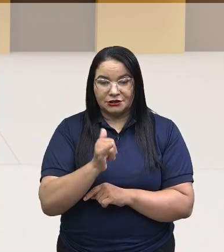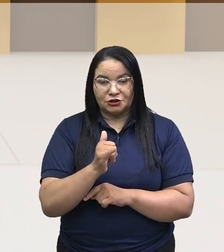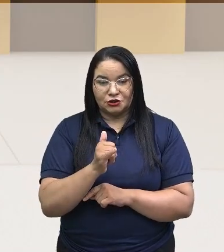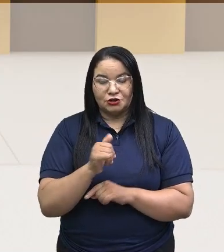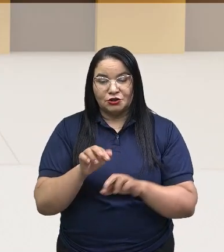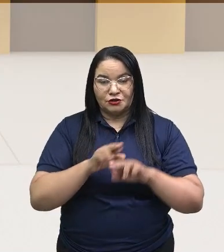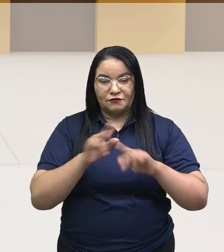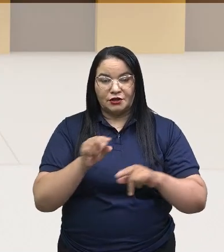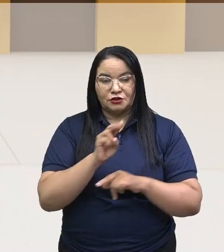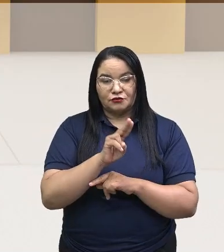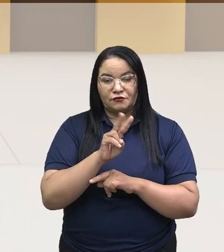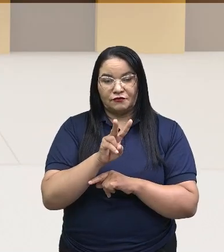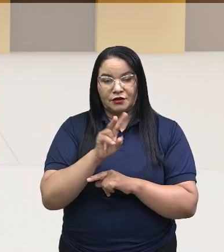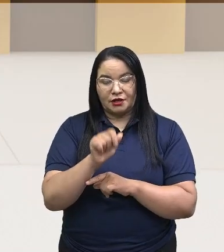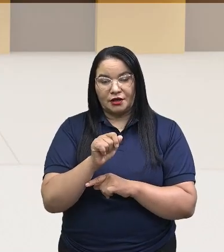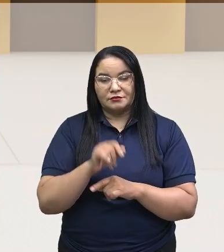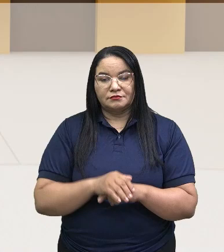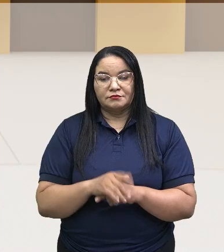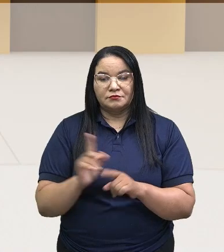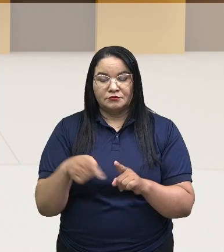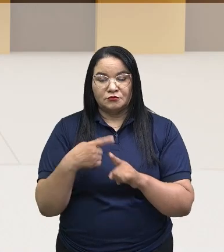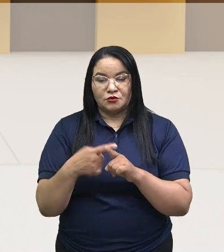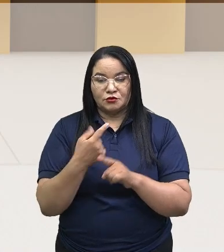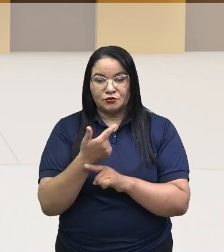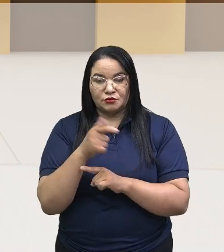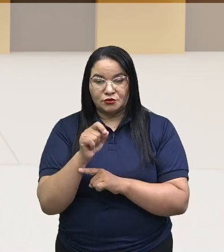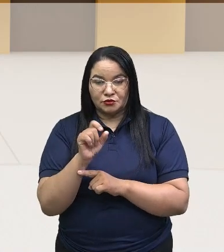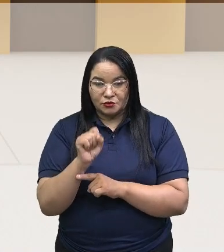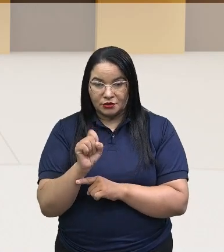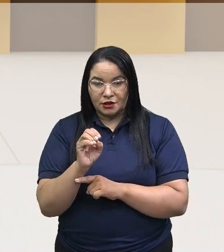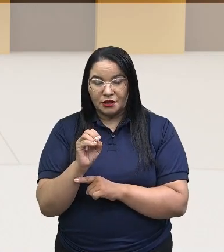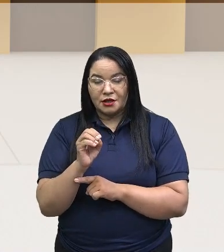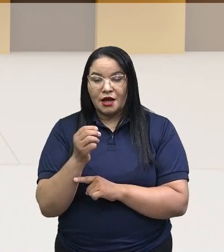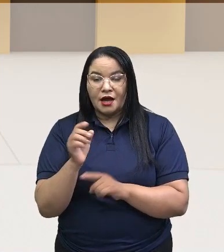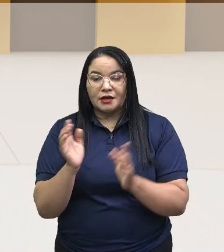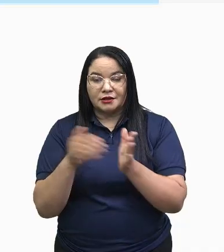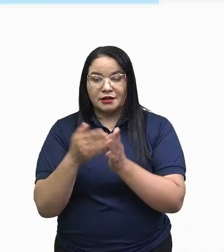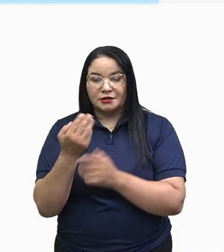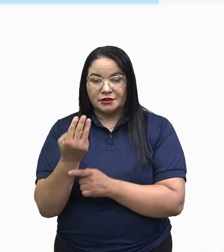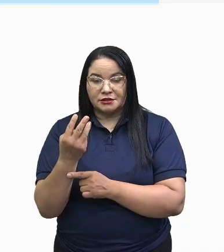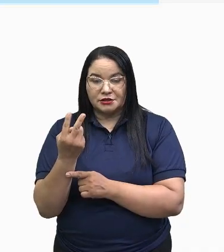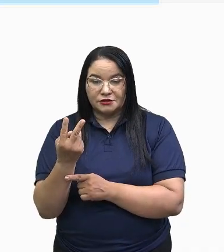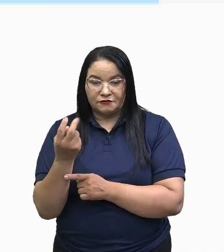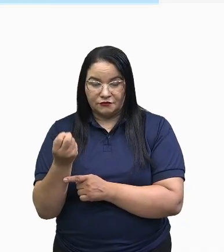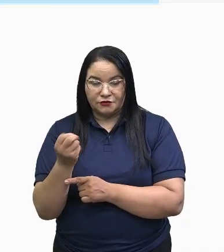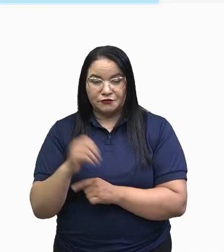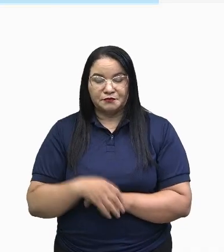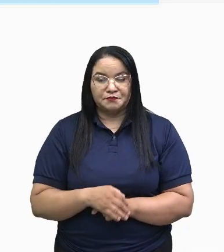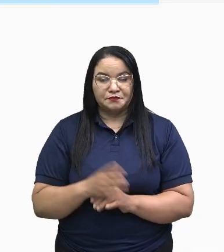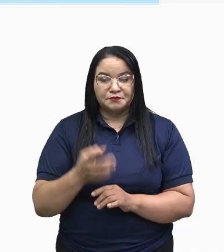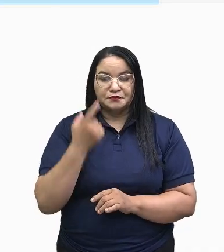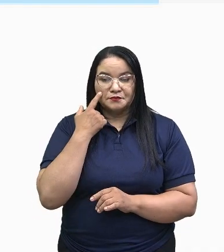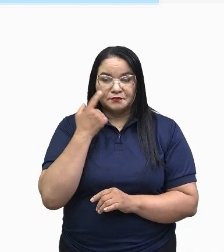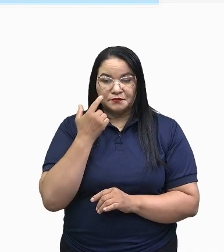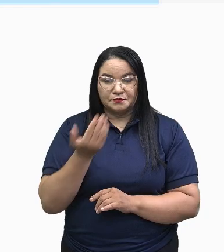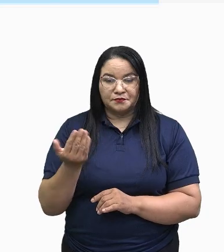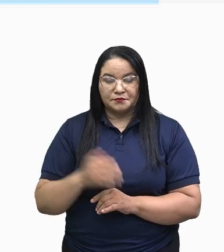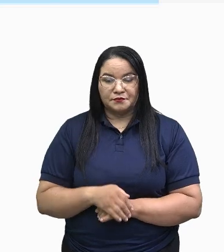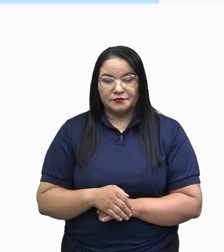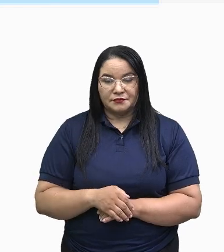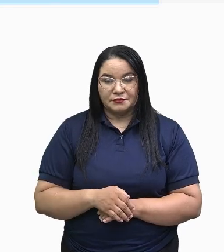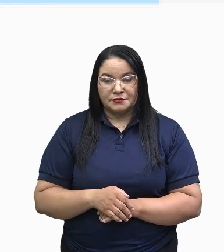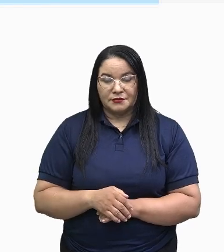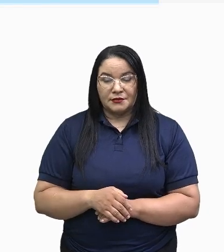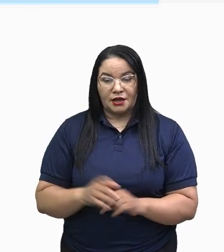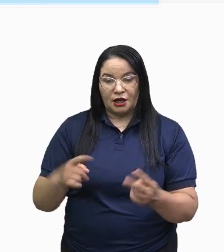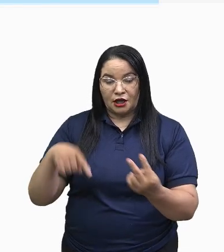UVA. Isso, né? Ela é de 280 até 320. Aí, olha só, né, na imagem da UVB, que a gente